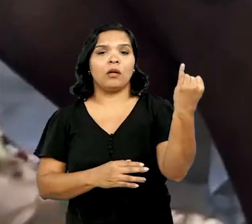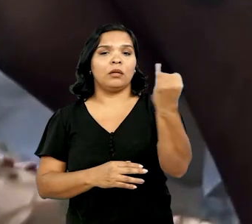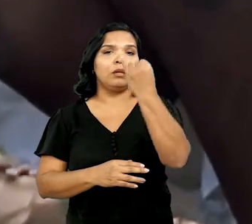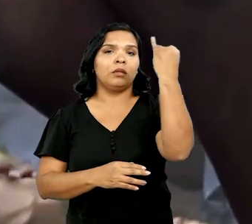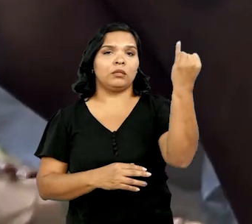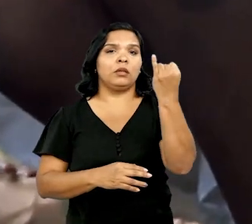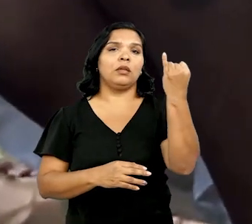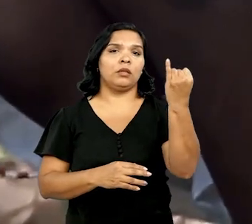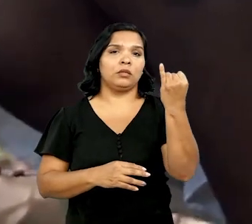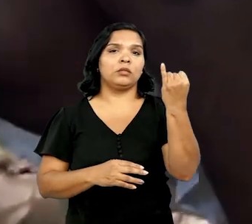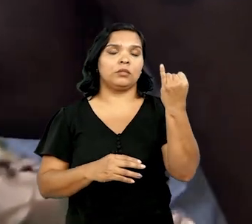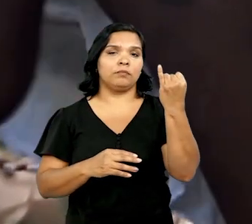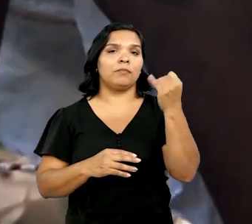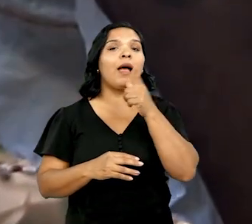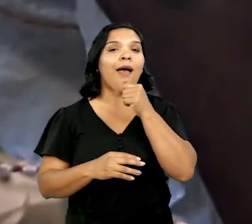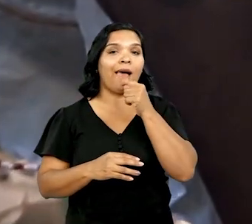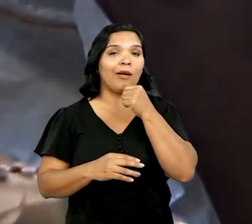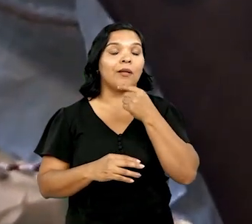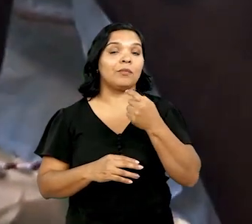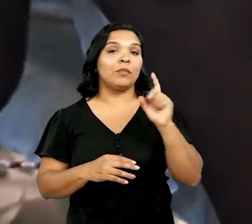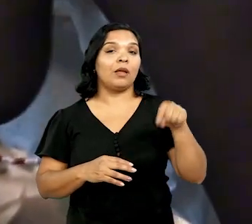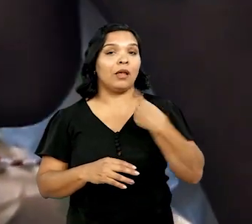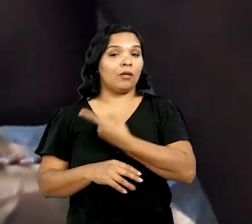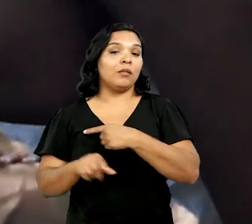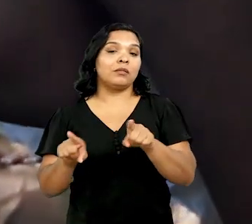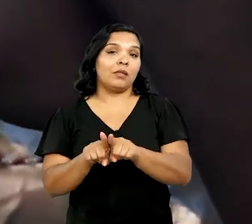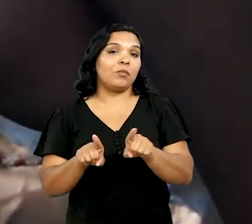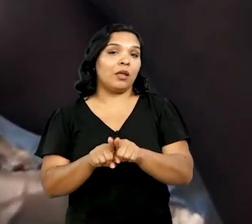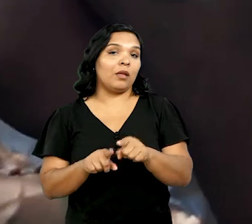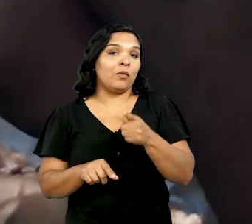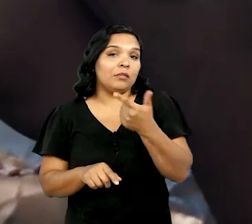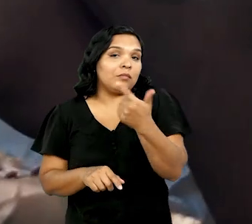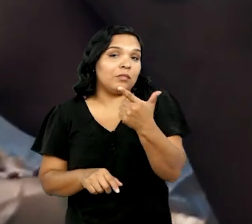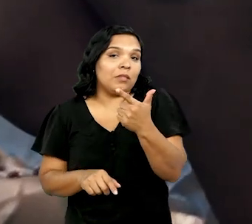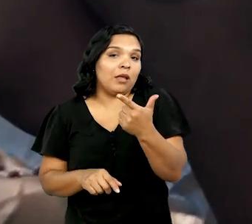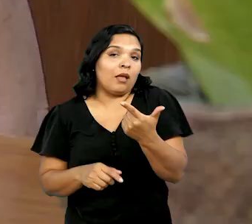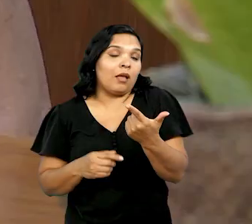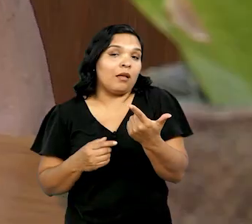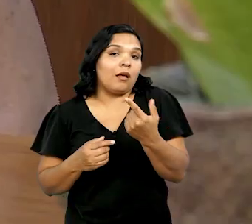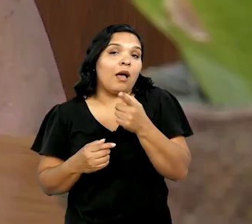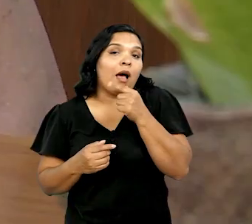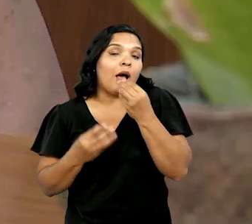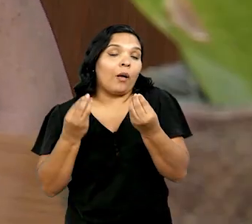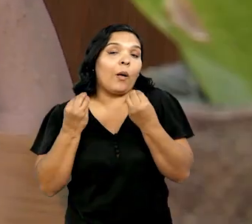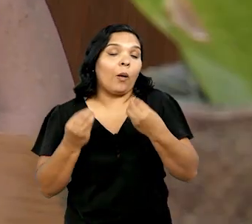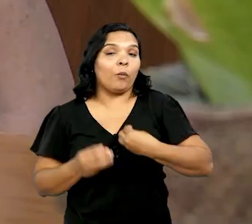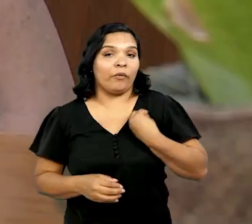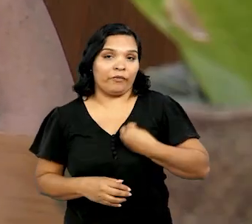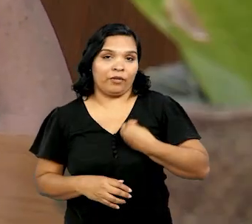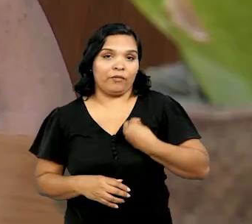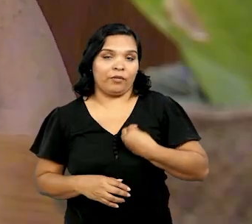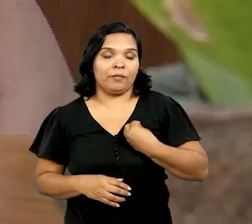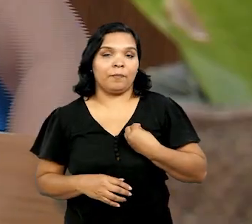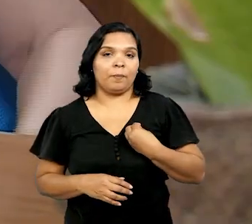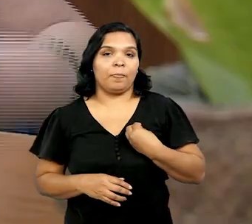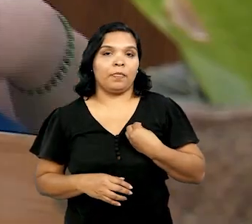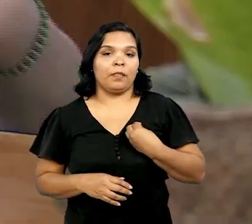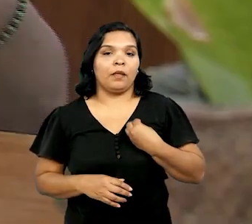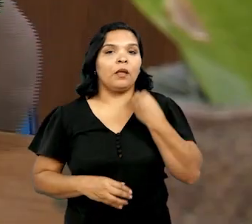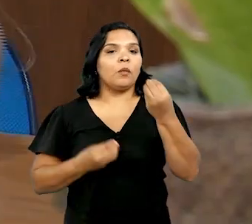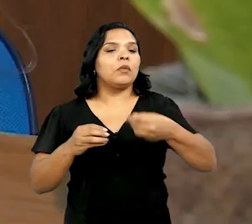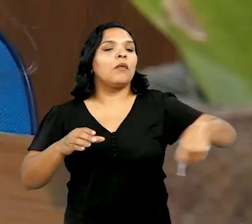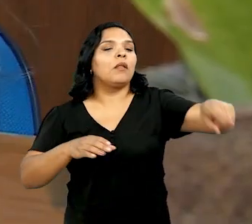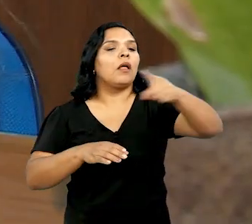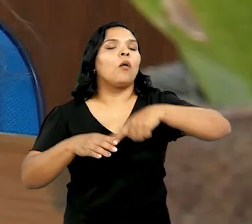os terreiros, mas é primordial para a gente também. Sem água a gente não vive. E como é que estavam